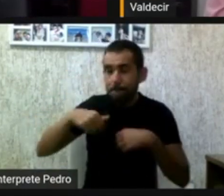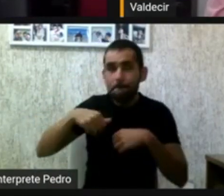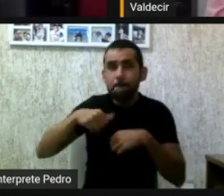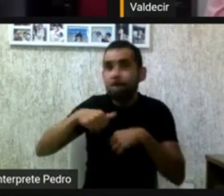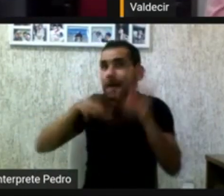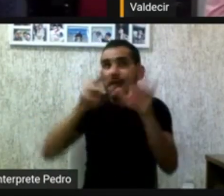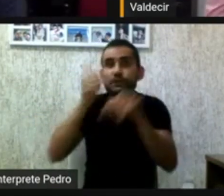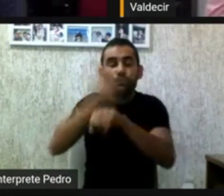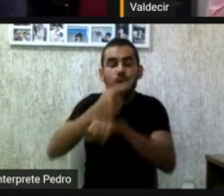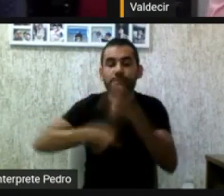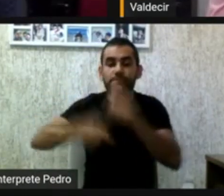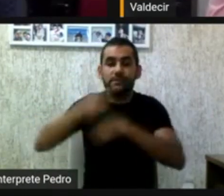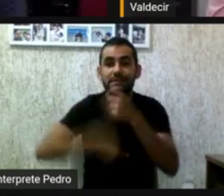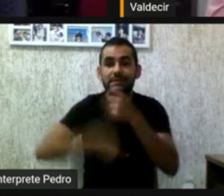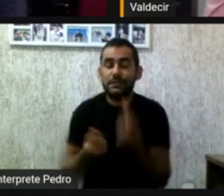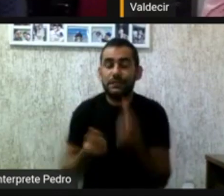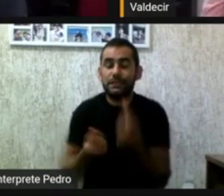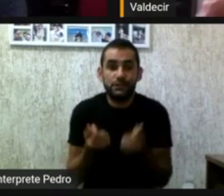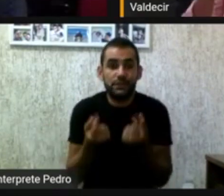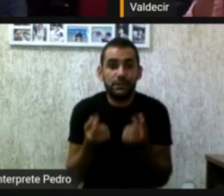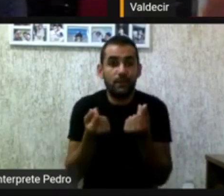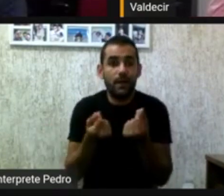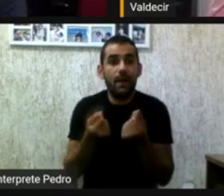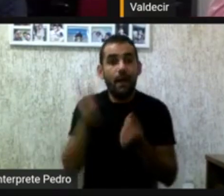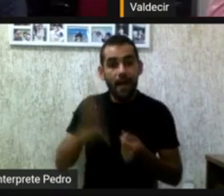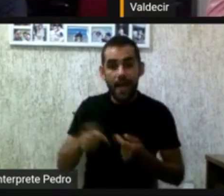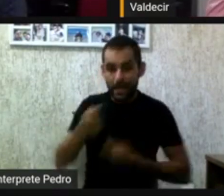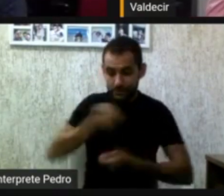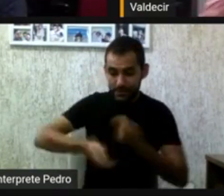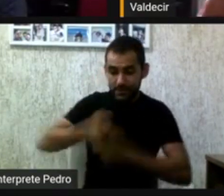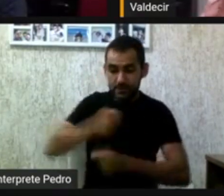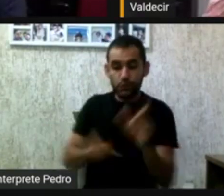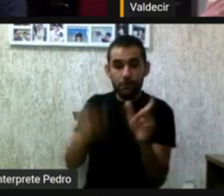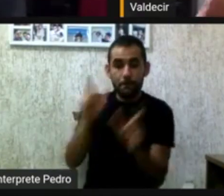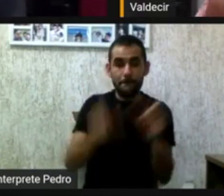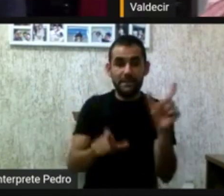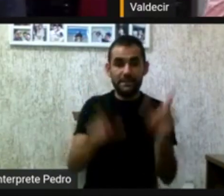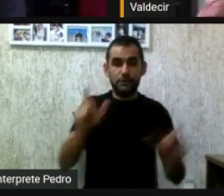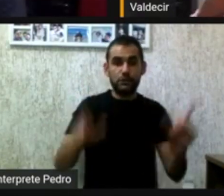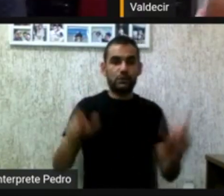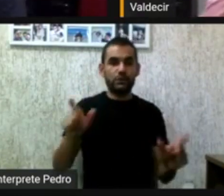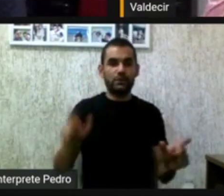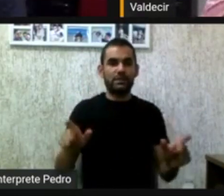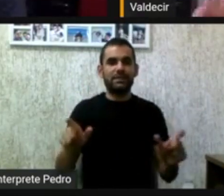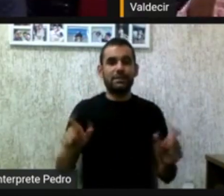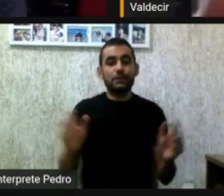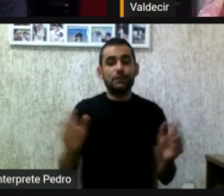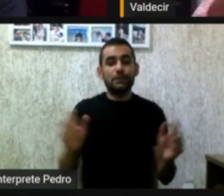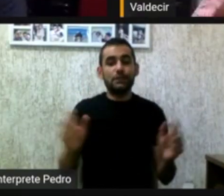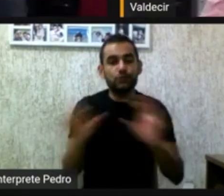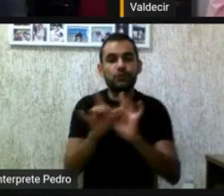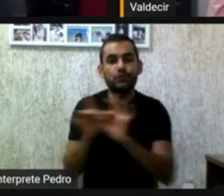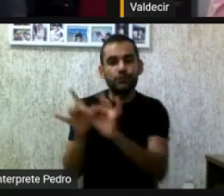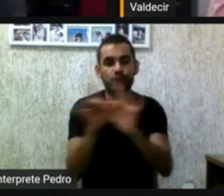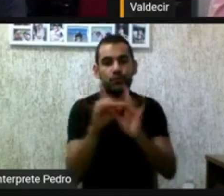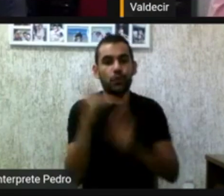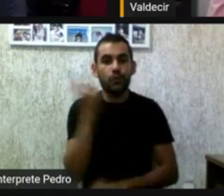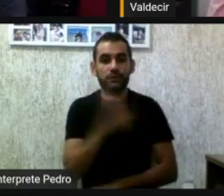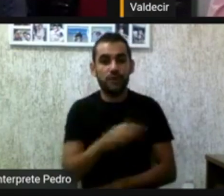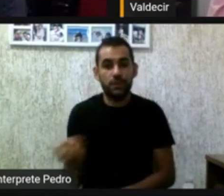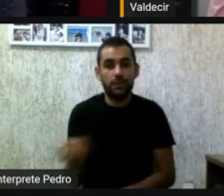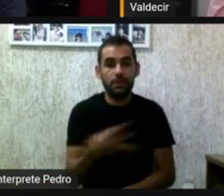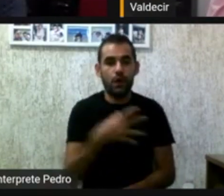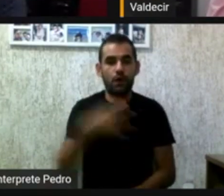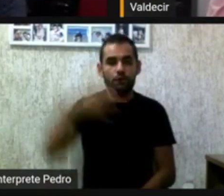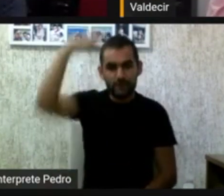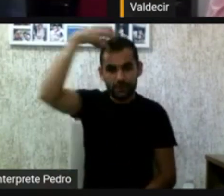administrar pessoas, gestão de pessoas, que são as pessoas que juntos iremos conquistar uma nova São João del Rei,